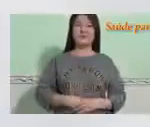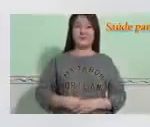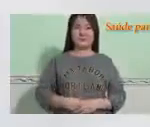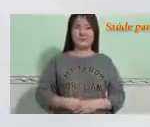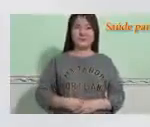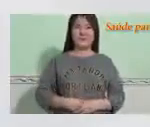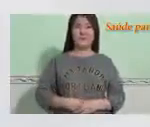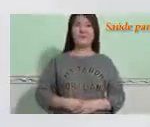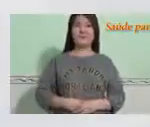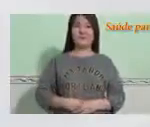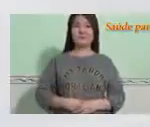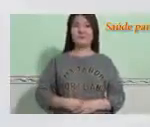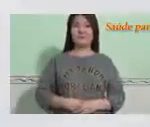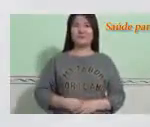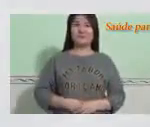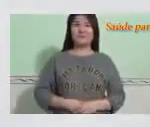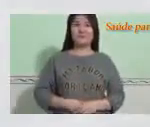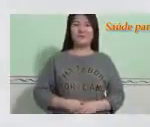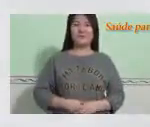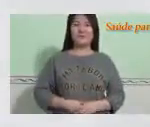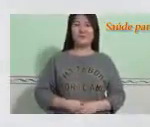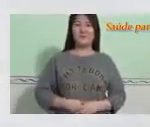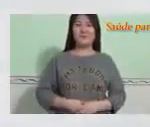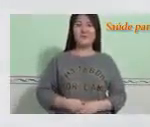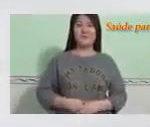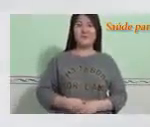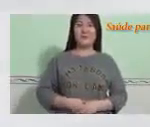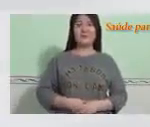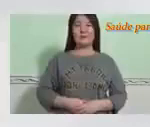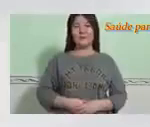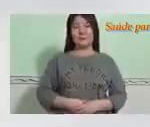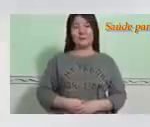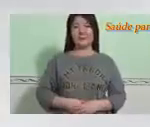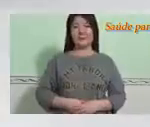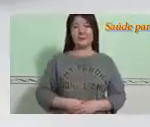das trompas, pois estes métodos são irreversíveis.